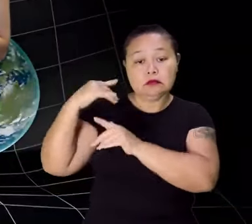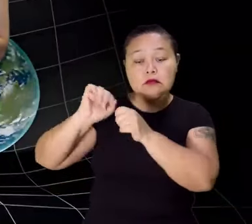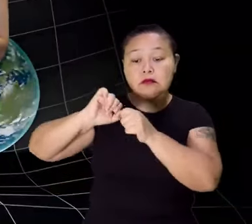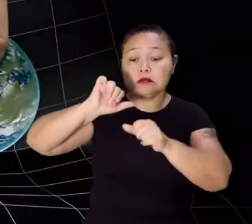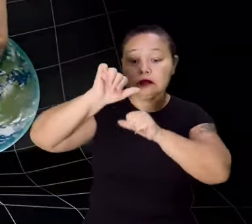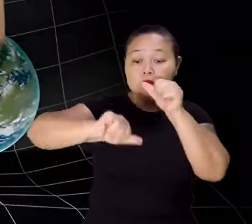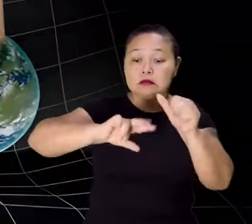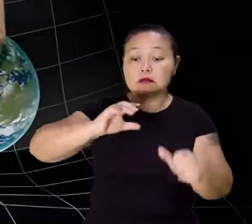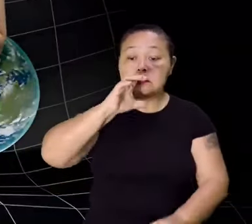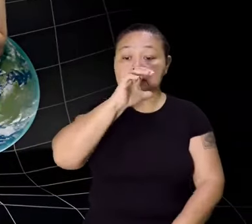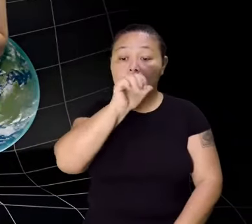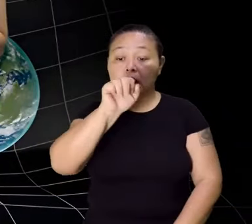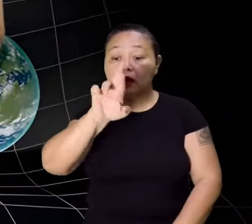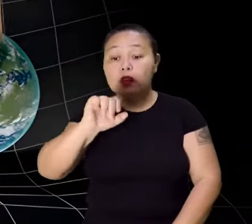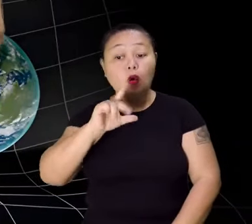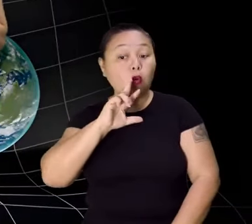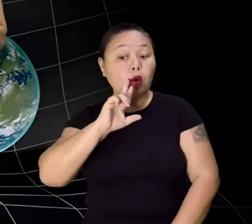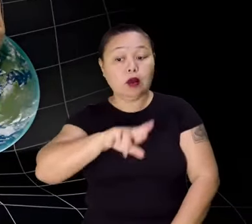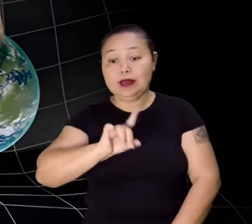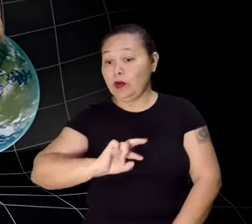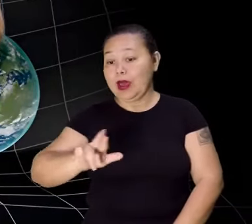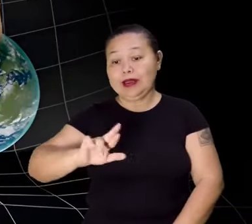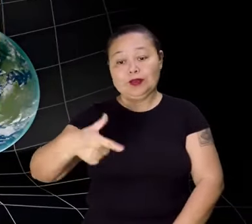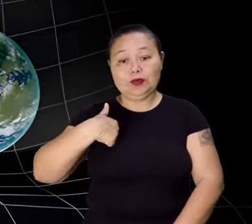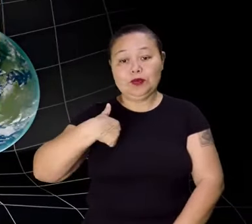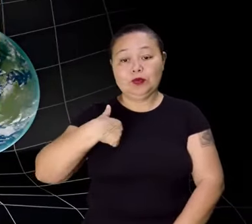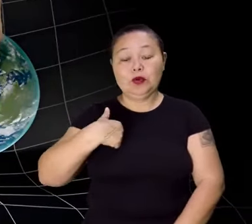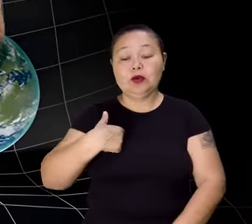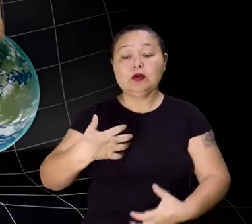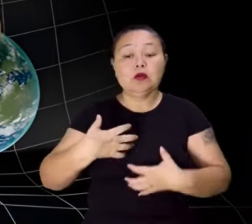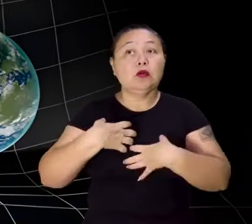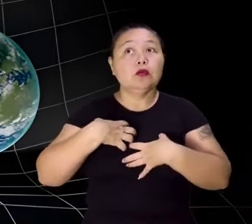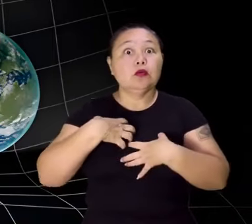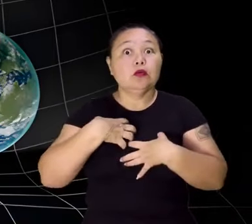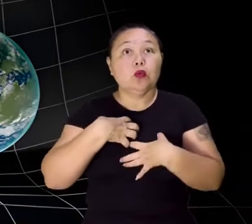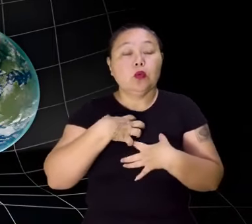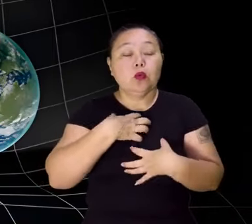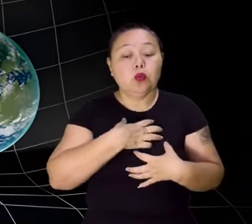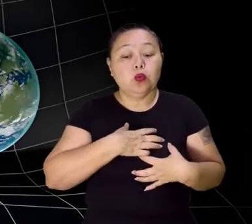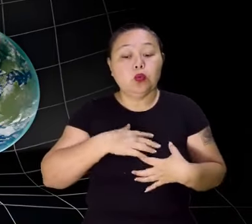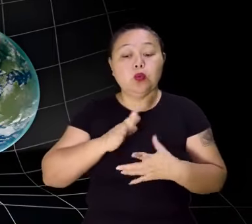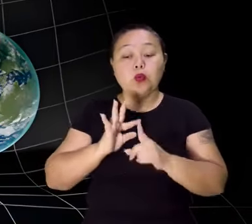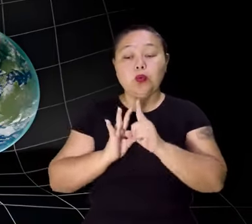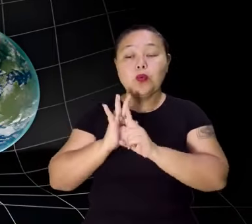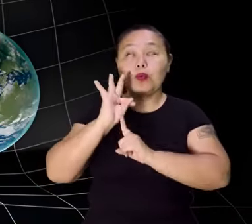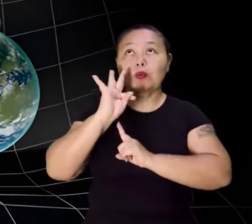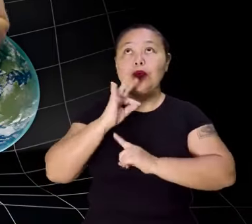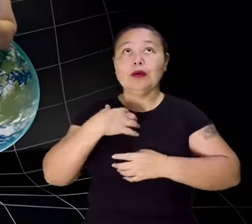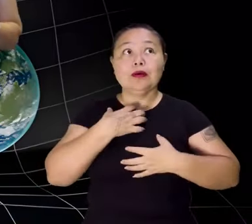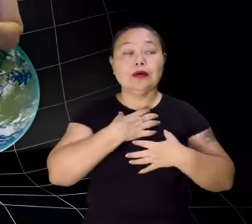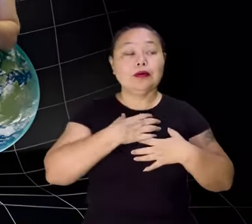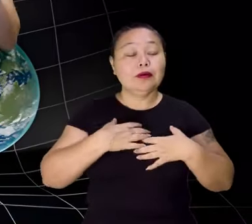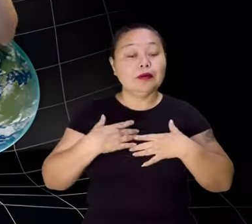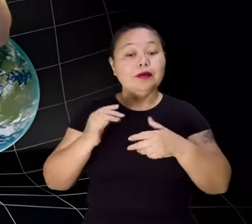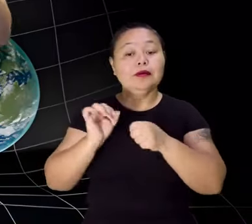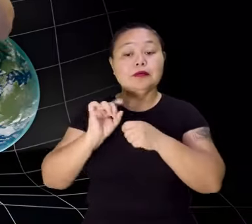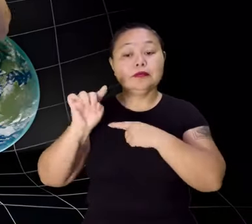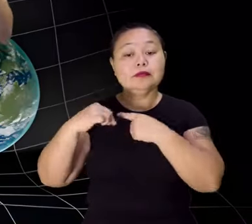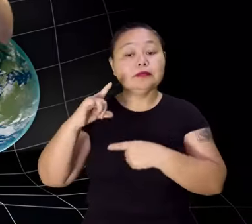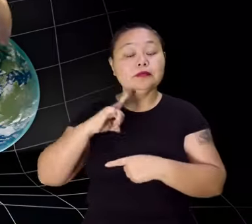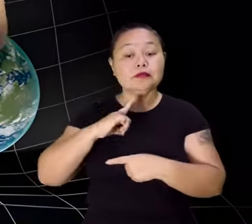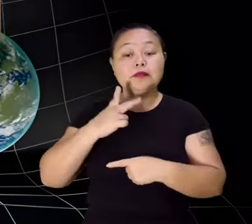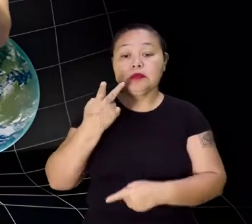de energia calou. Então, calou não é resposta. Calou não é resposta. Sensação térmica... repetiu aí a questão, né? Ali